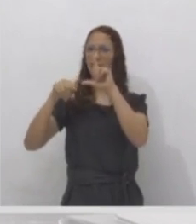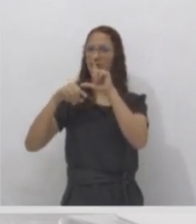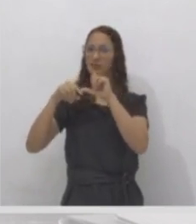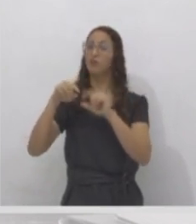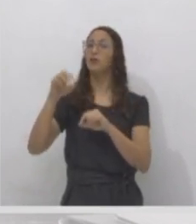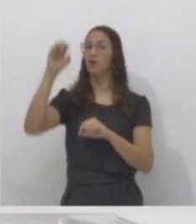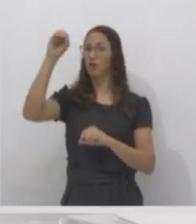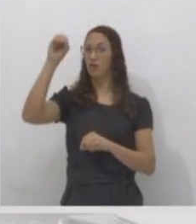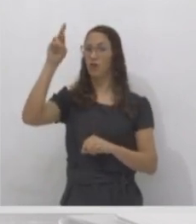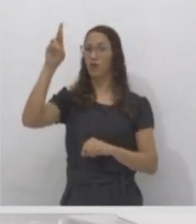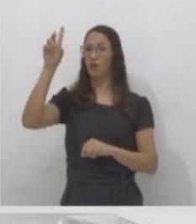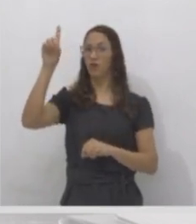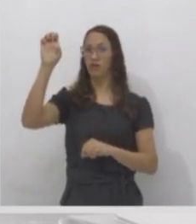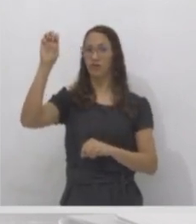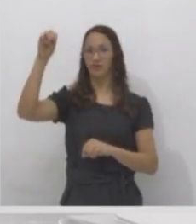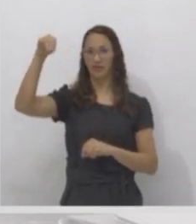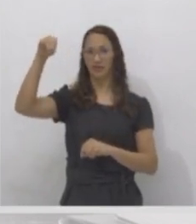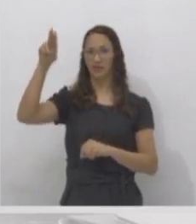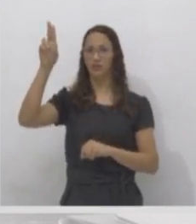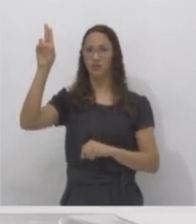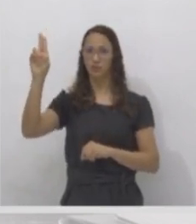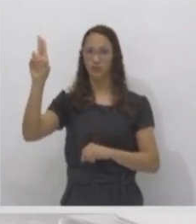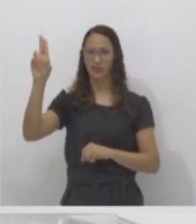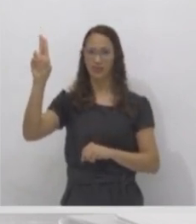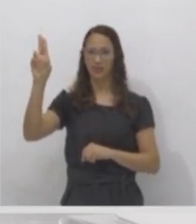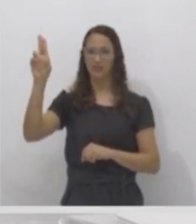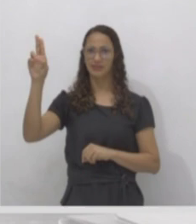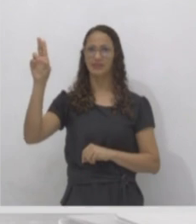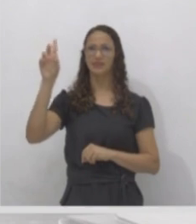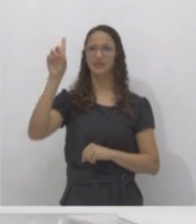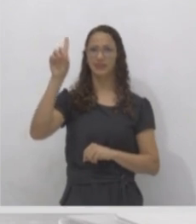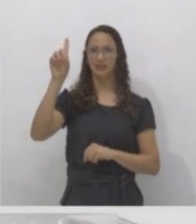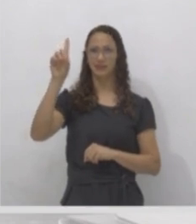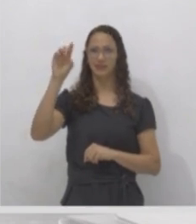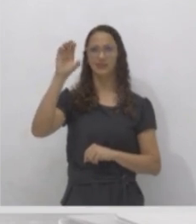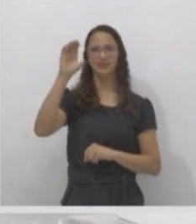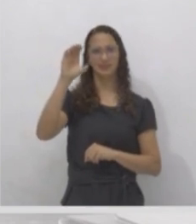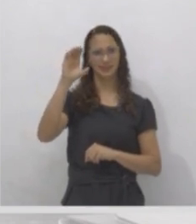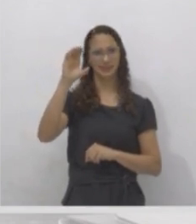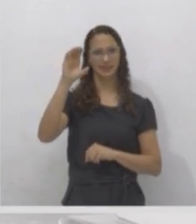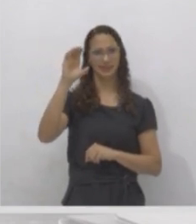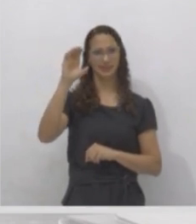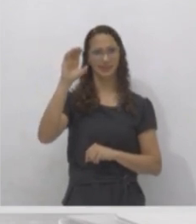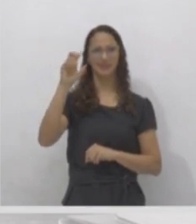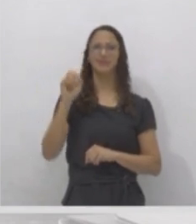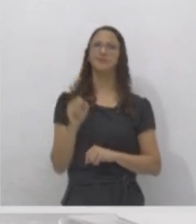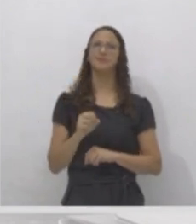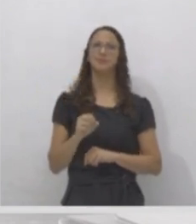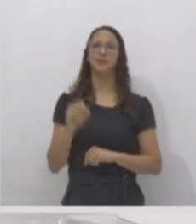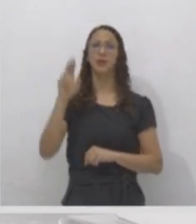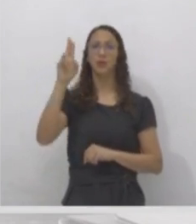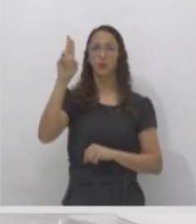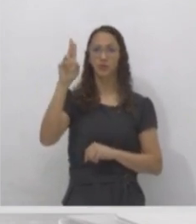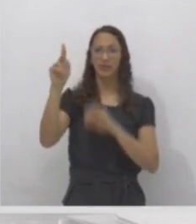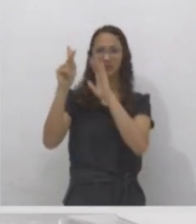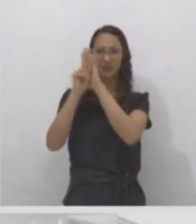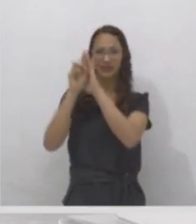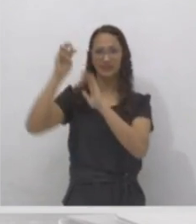ordens. Unidade, dezena, centena. Unidade de